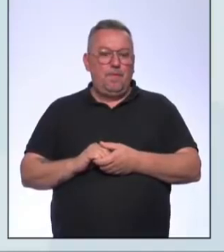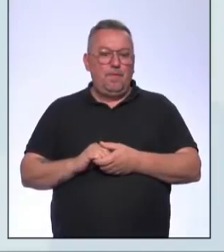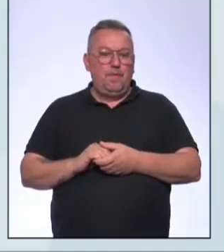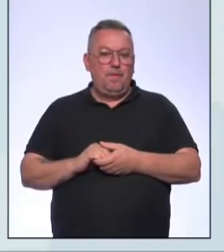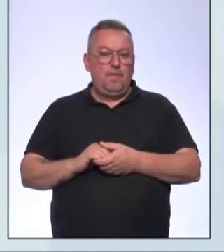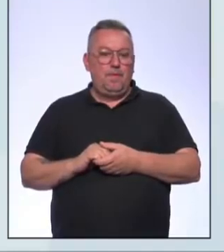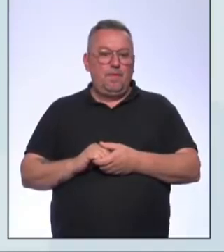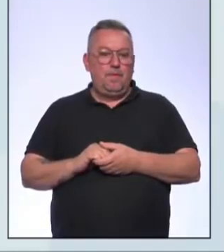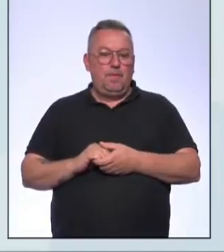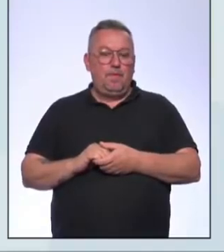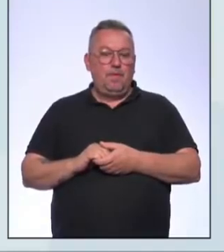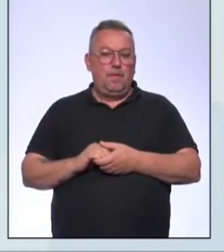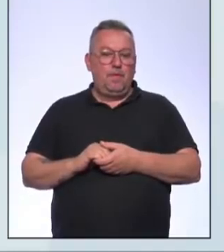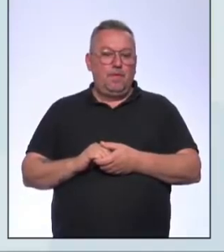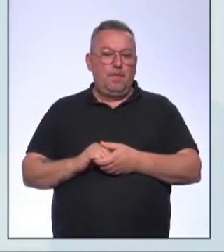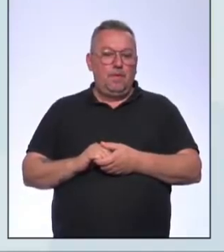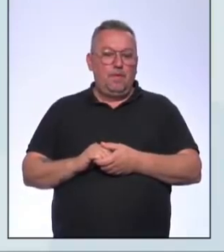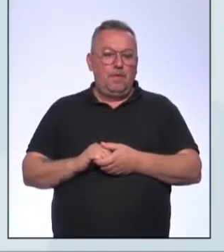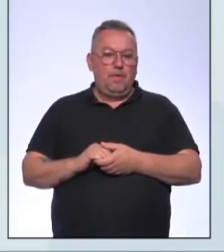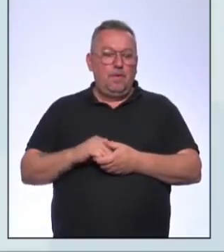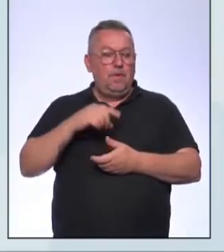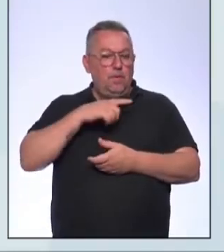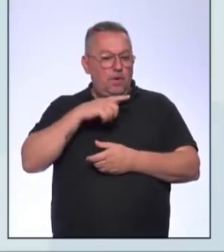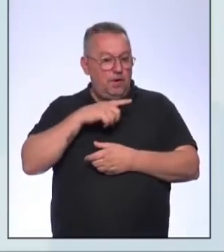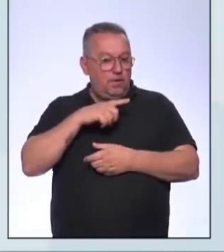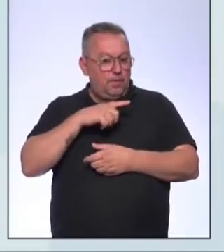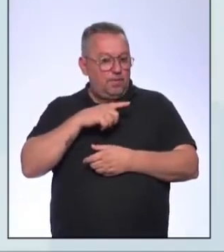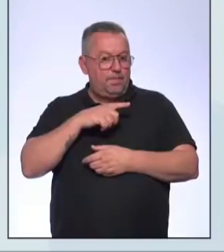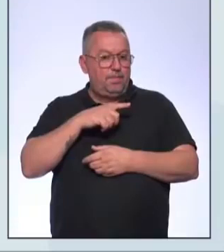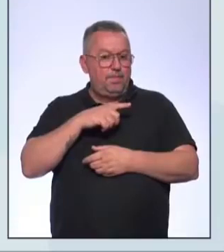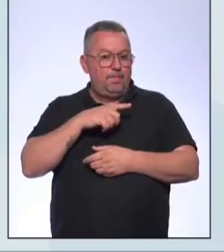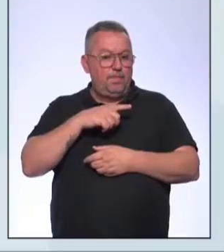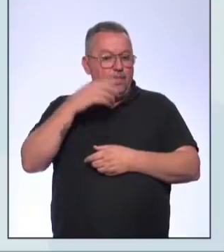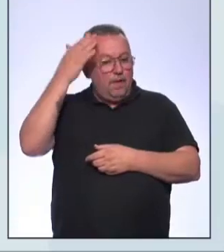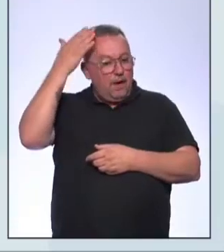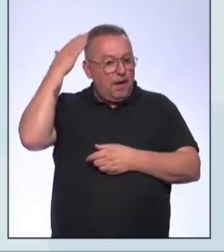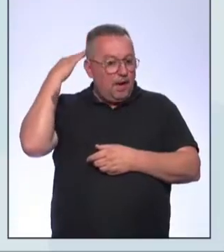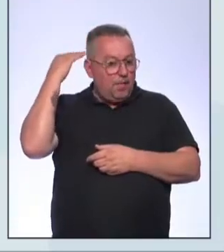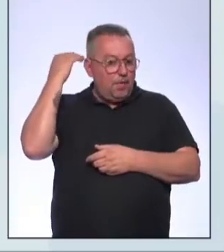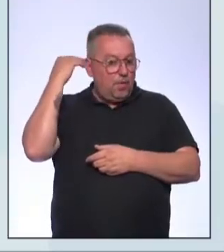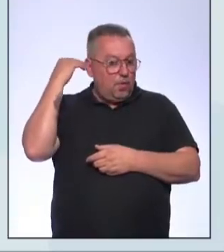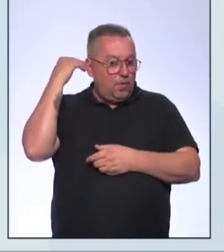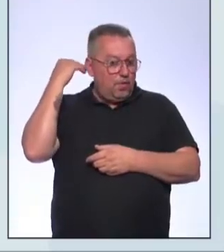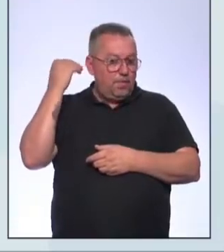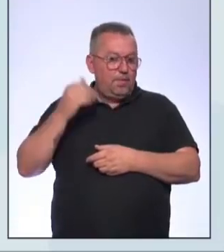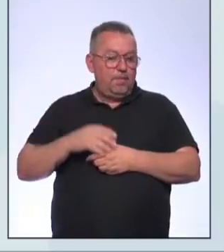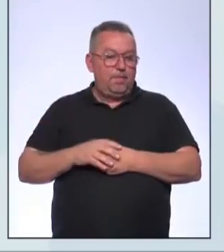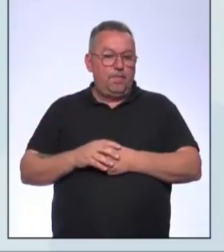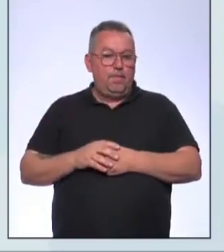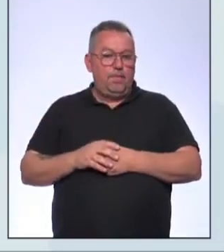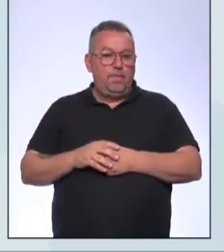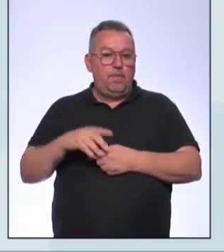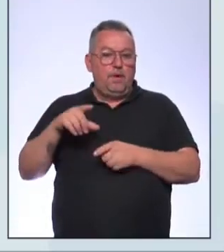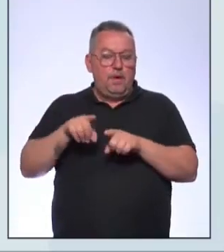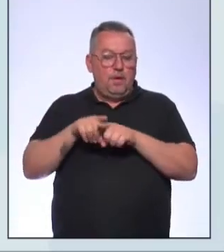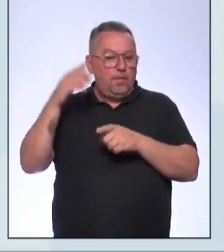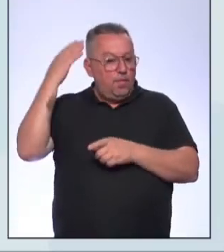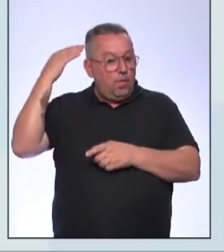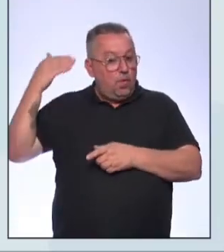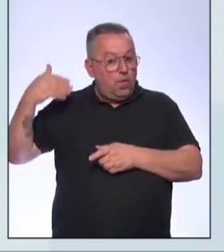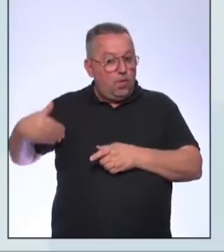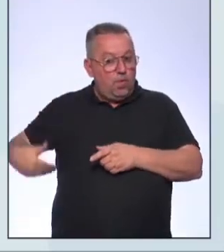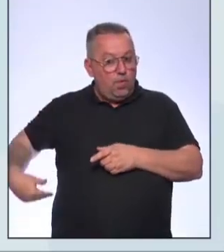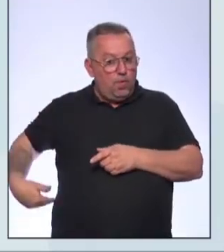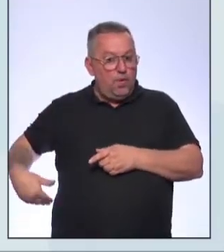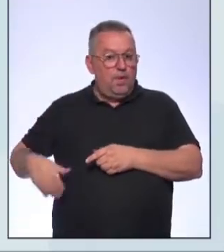have got short. Eu tenho cabelo. Cabelo curto. Cabelo curto. Long. Cabelo